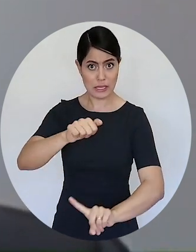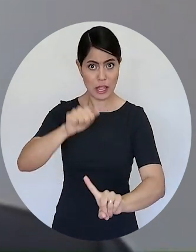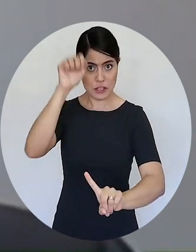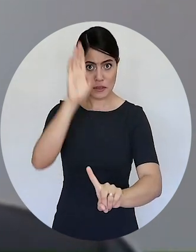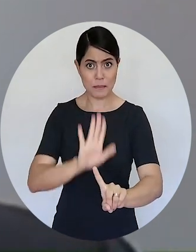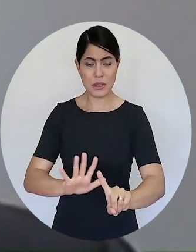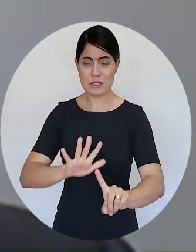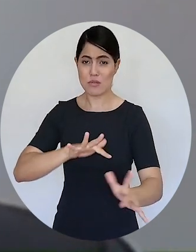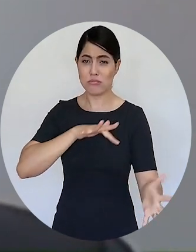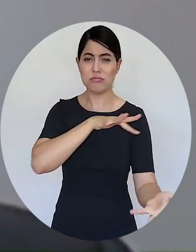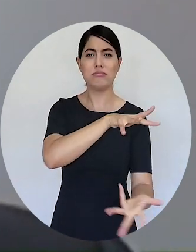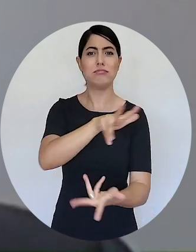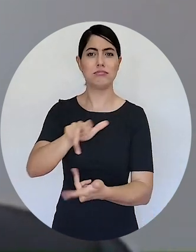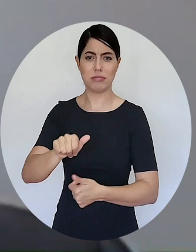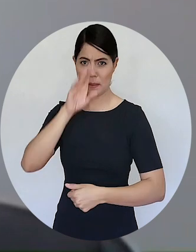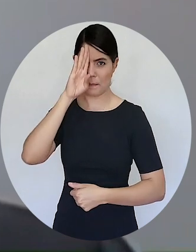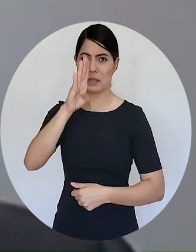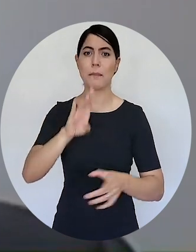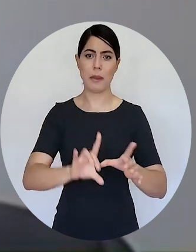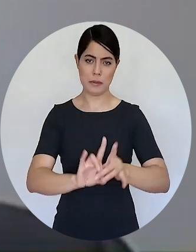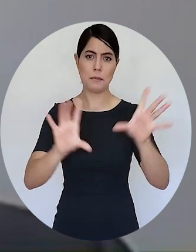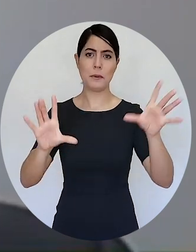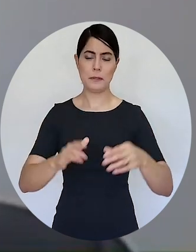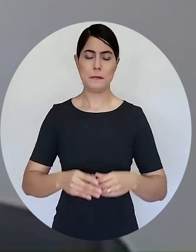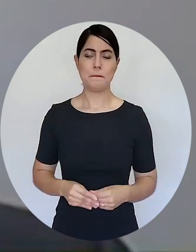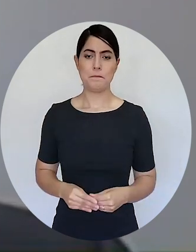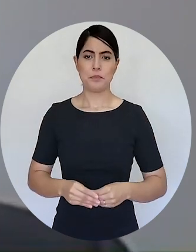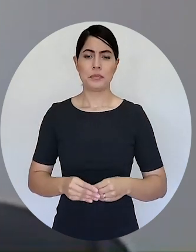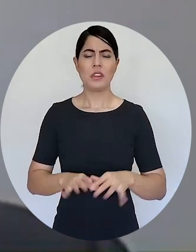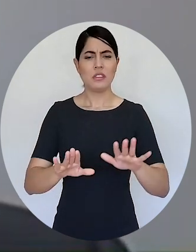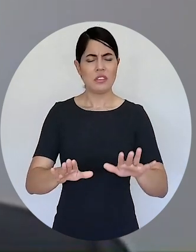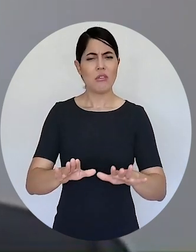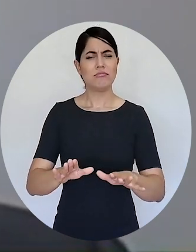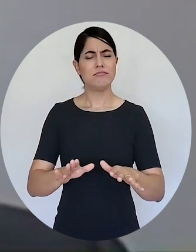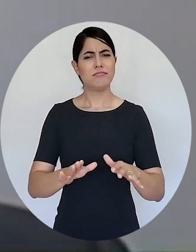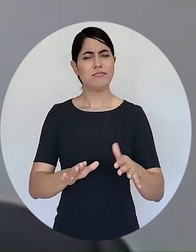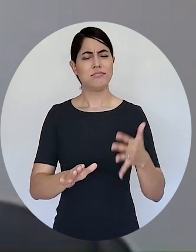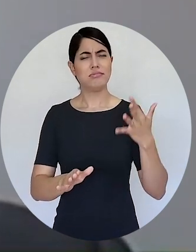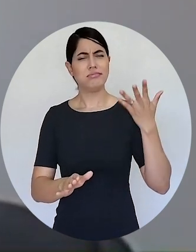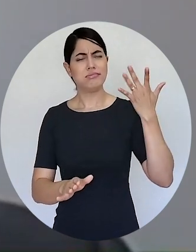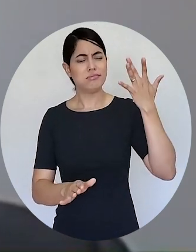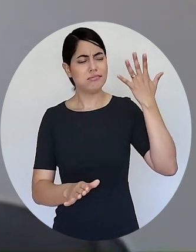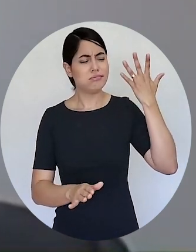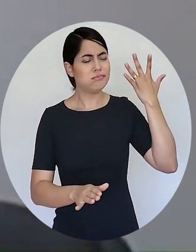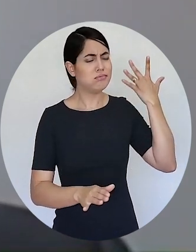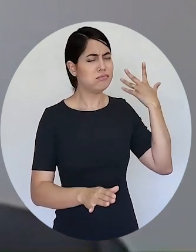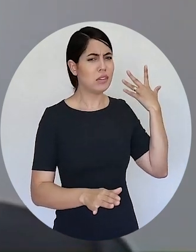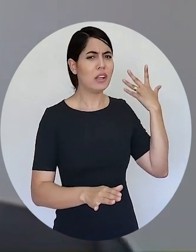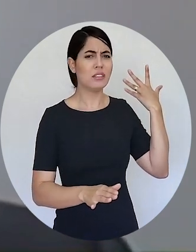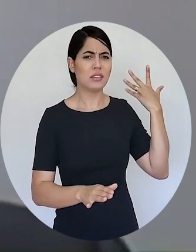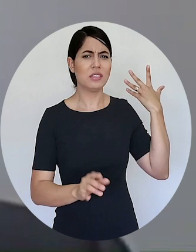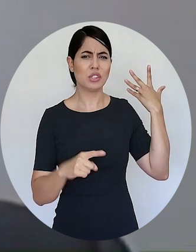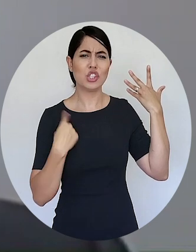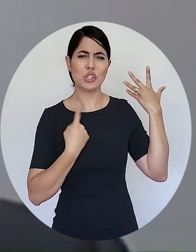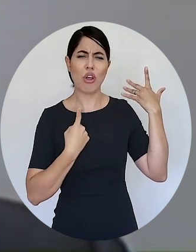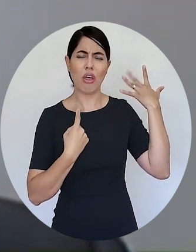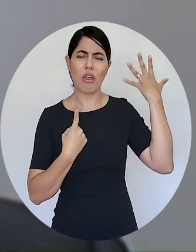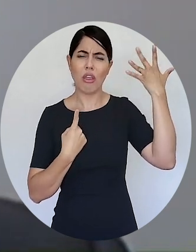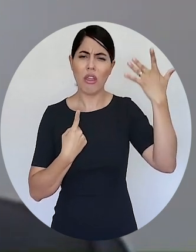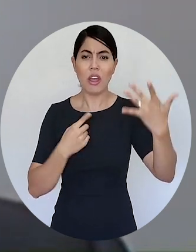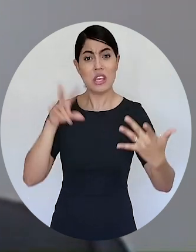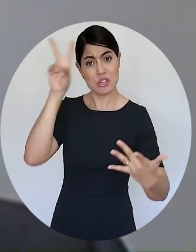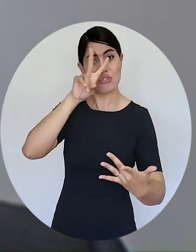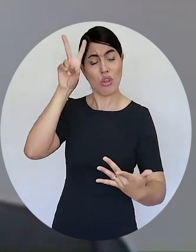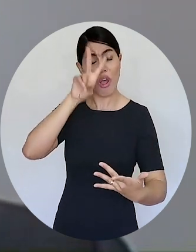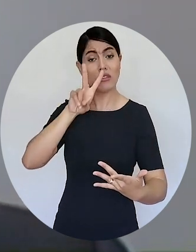brasileira, mas de todo o mundo. O que passou pelo nosso retrovisor, pela história, e há quem